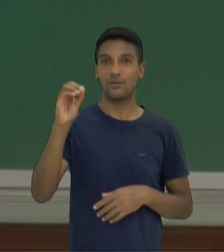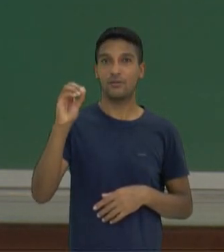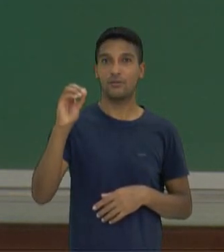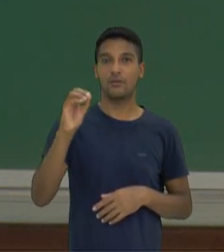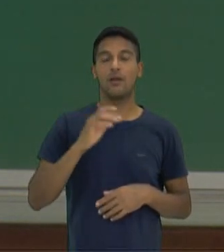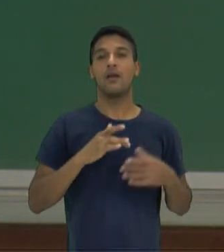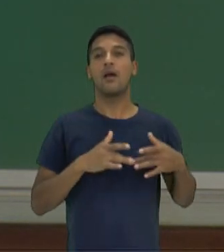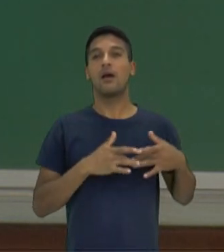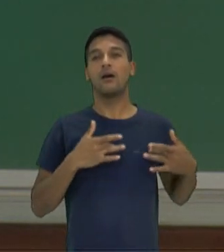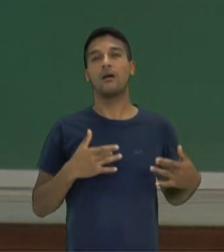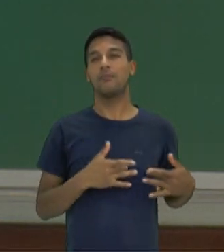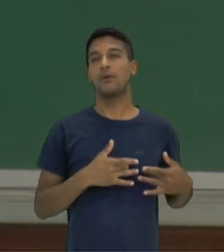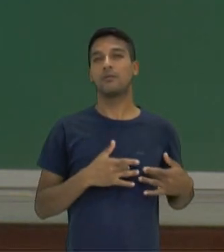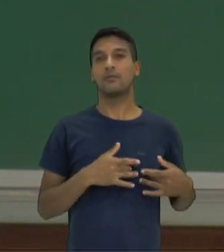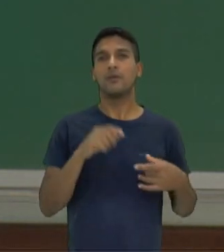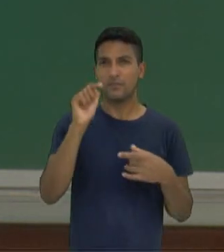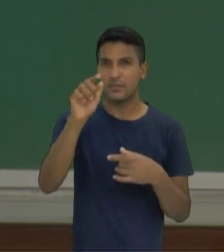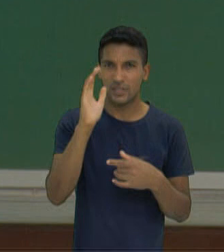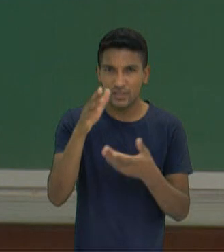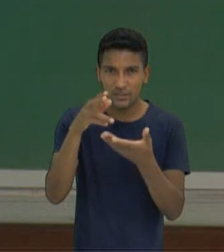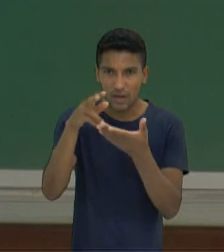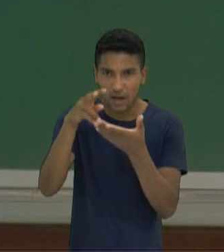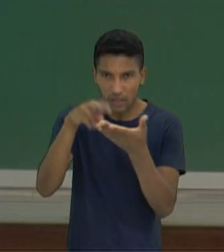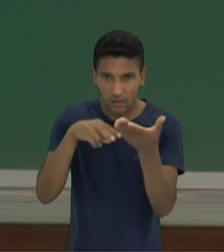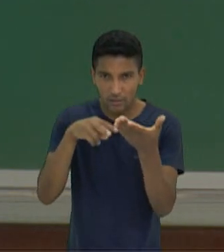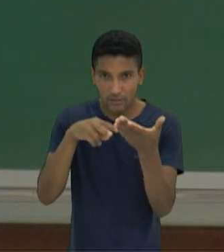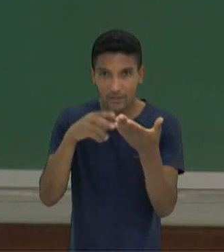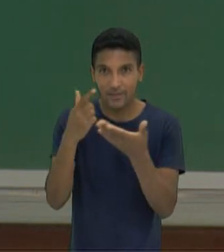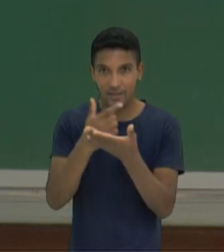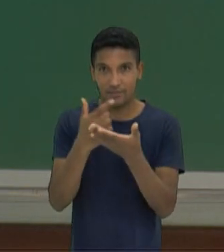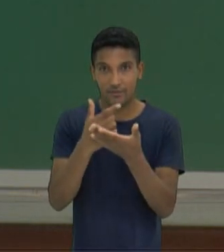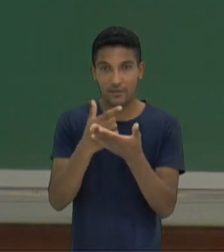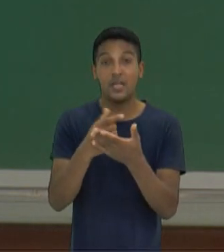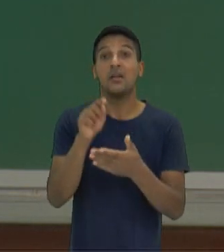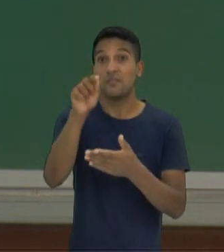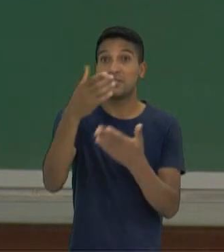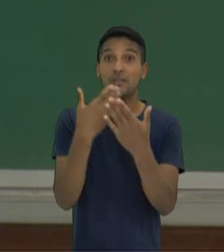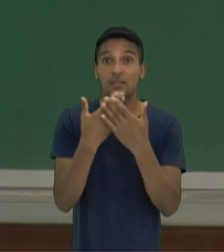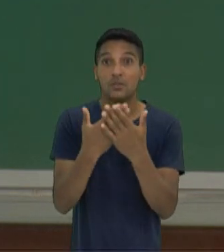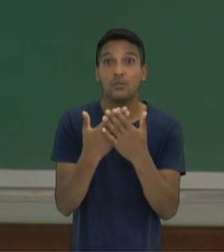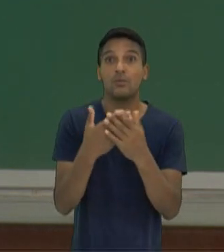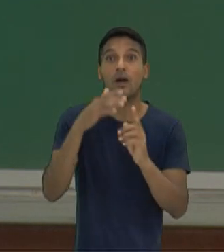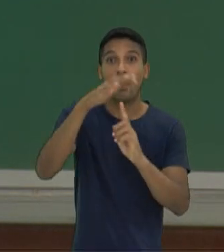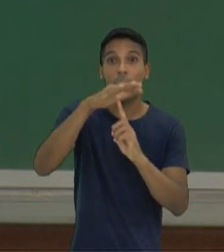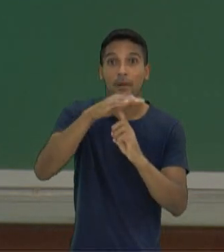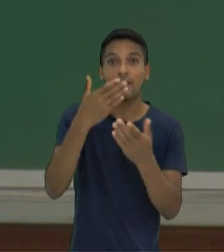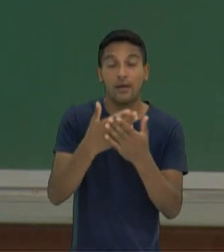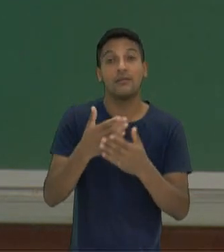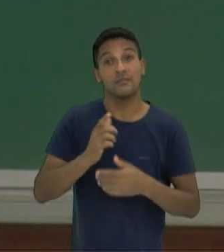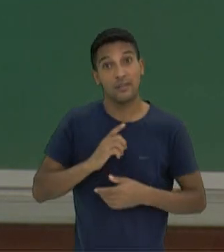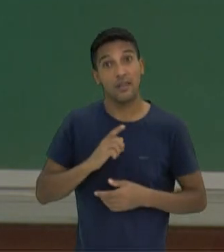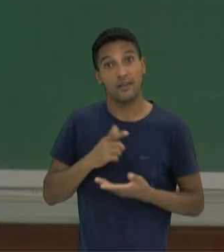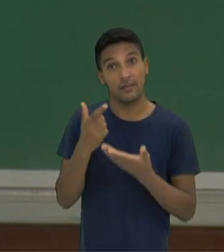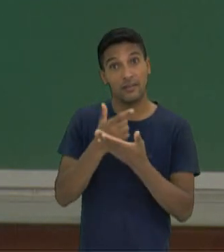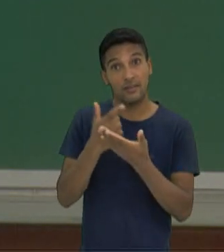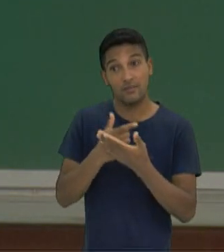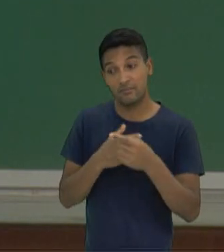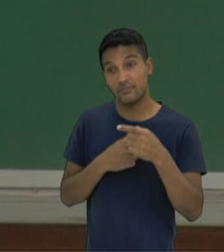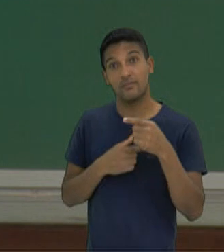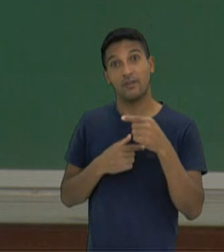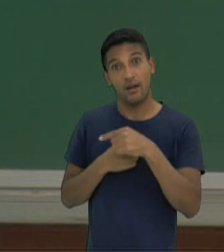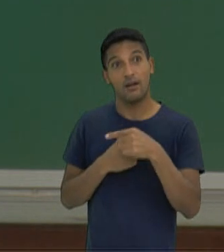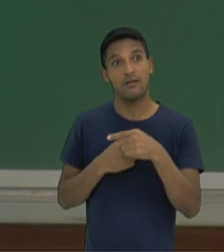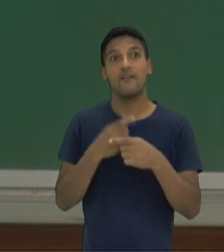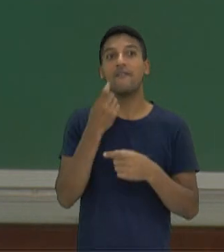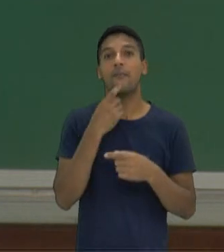Apaixonado, já leu? Se você é estudante da Rede Paranaense, com certeza sabe que já virou até peça de teatro esse livro dele.